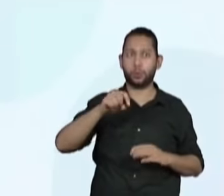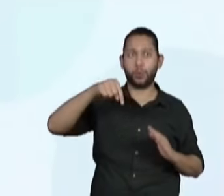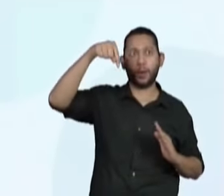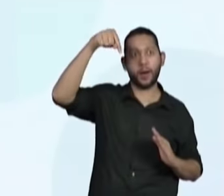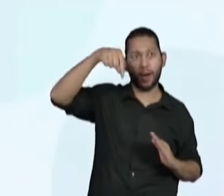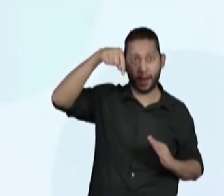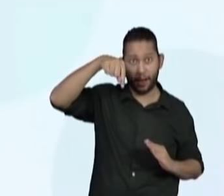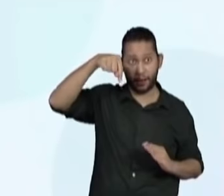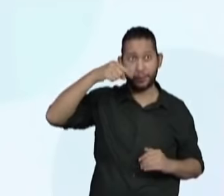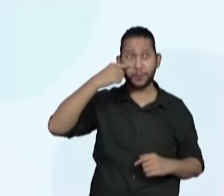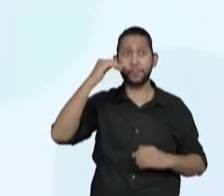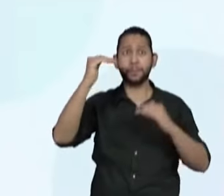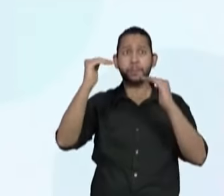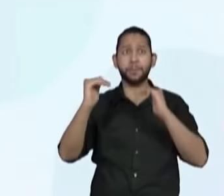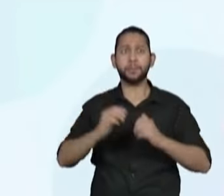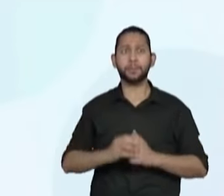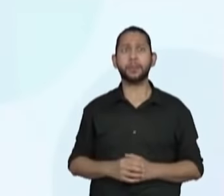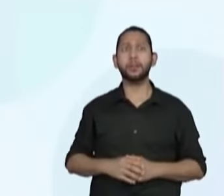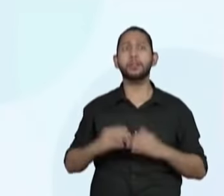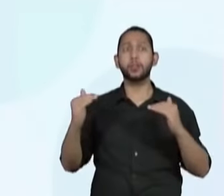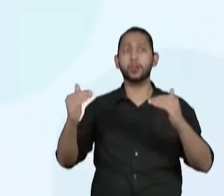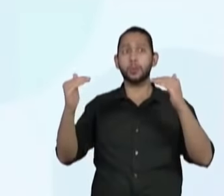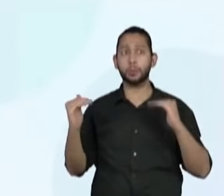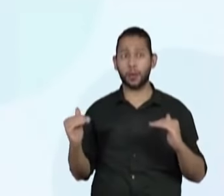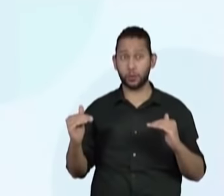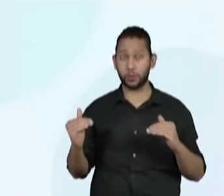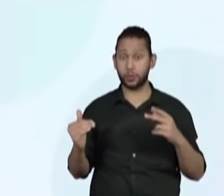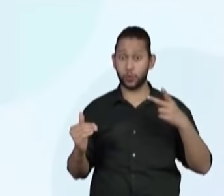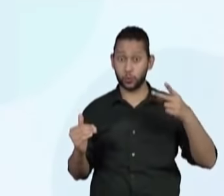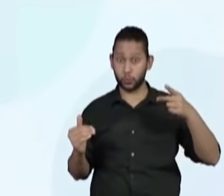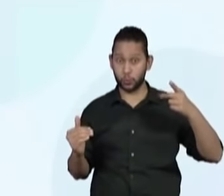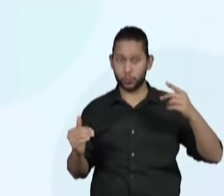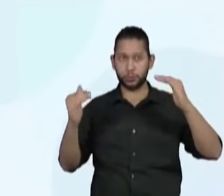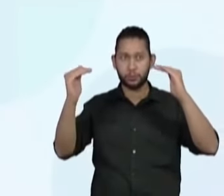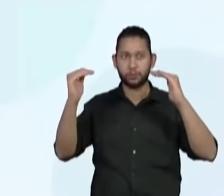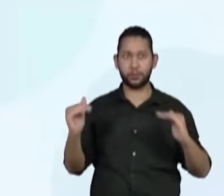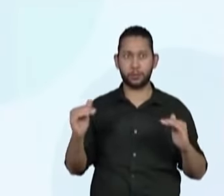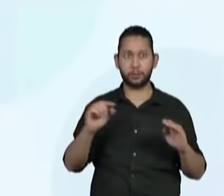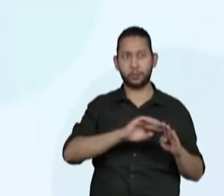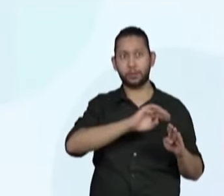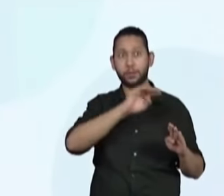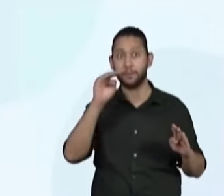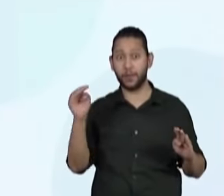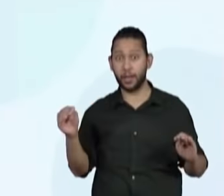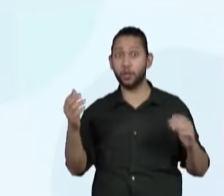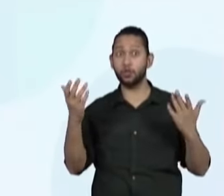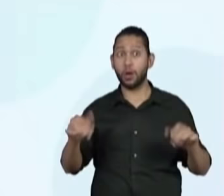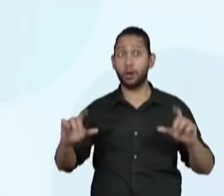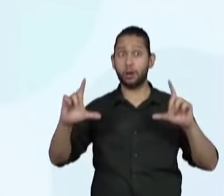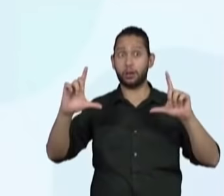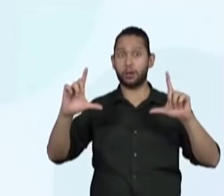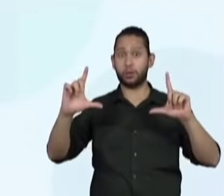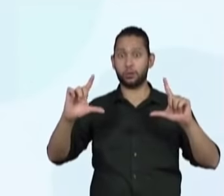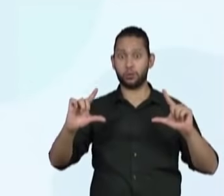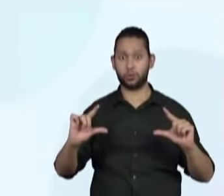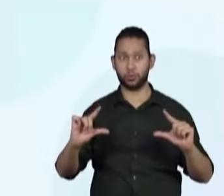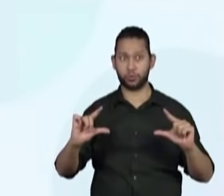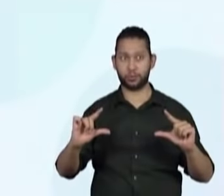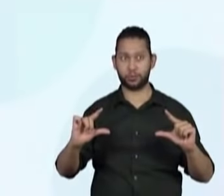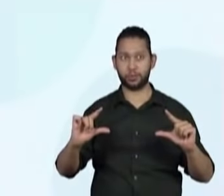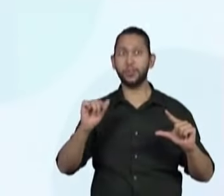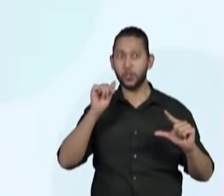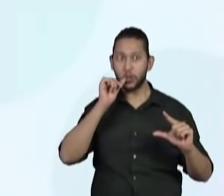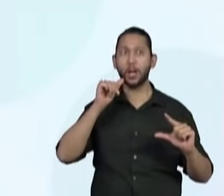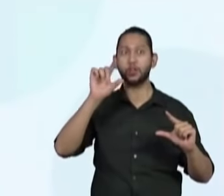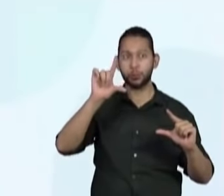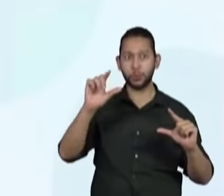sobre 2. Depois nós temos, na segunda figura, nós temos metade, um terço da flecha.